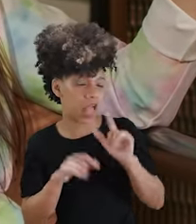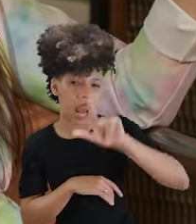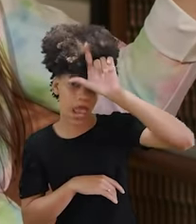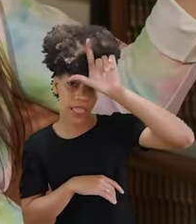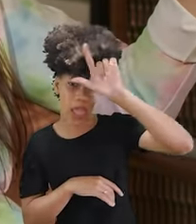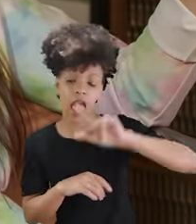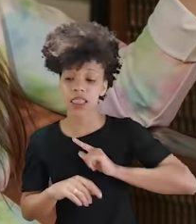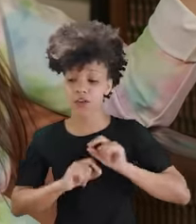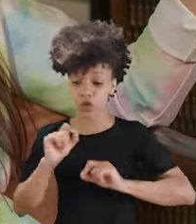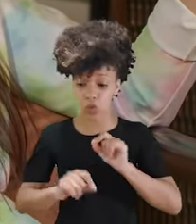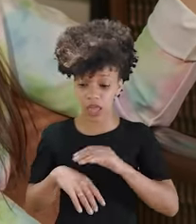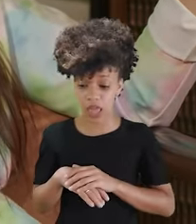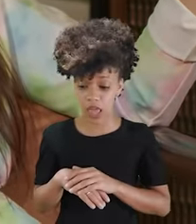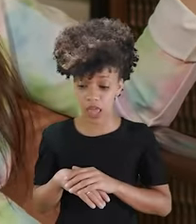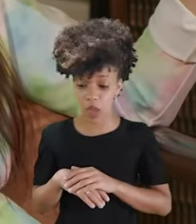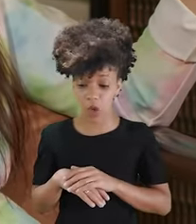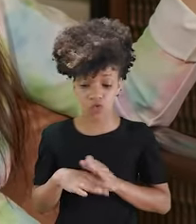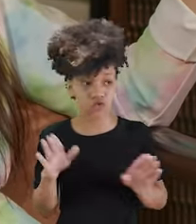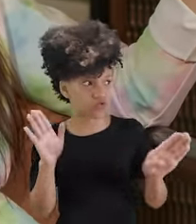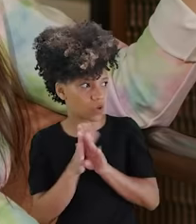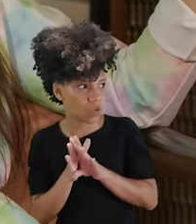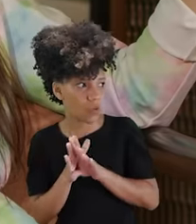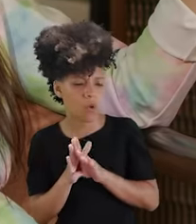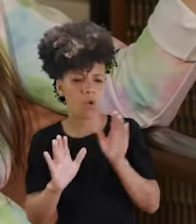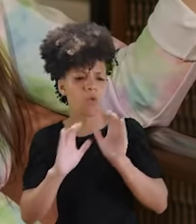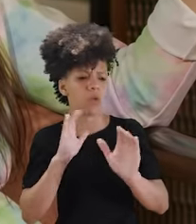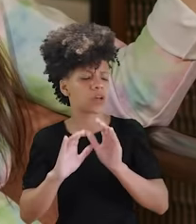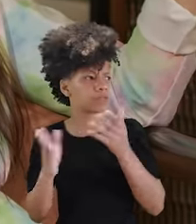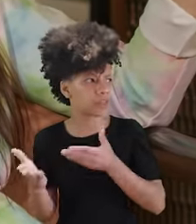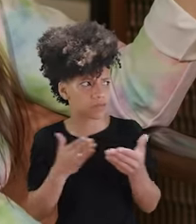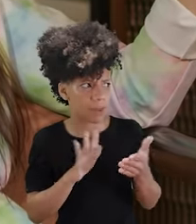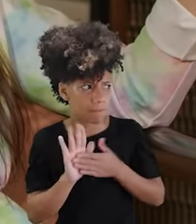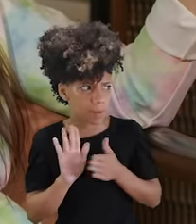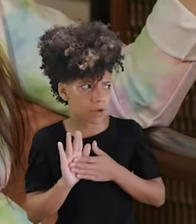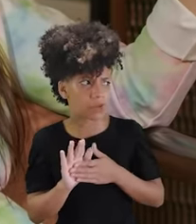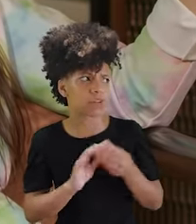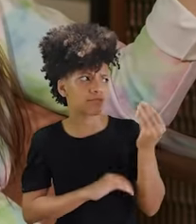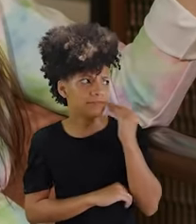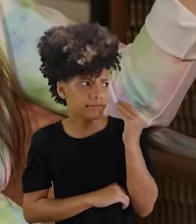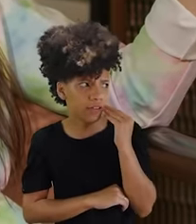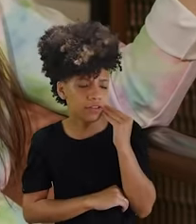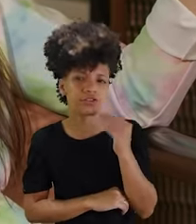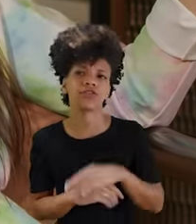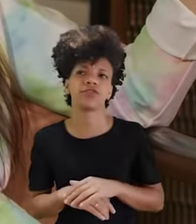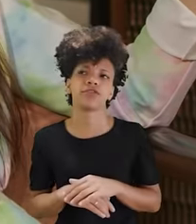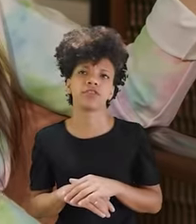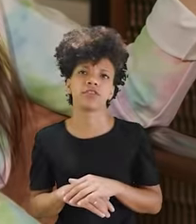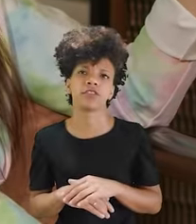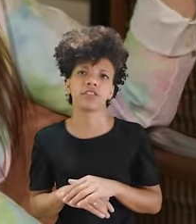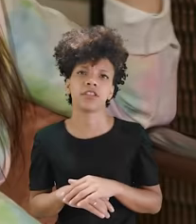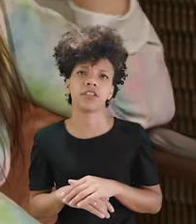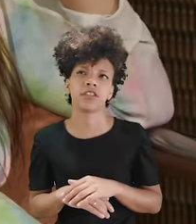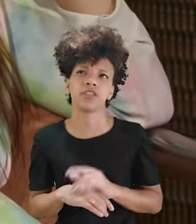recebeu proposta para fazer um teste de participar do musical da Fantasma da Ópera